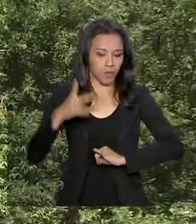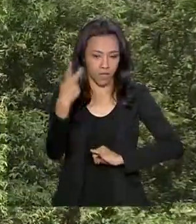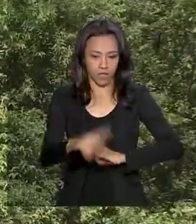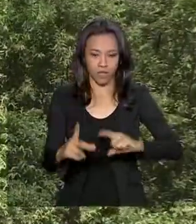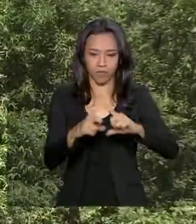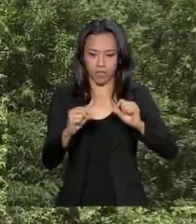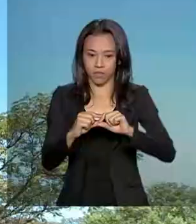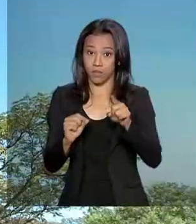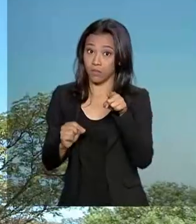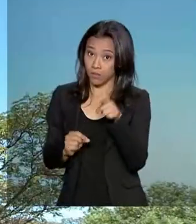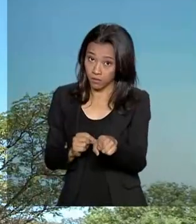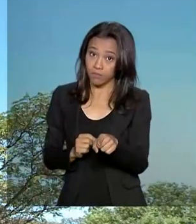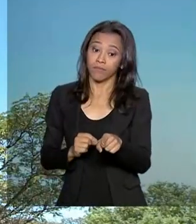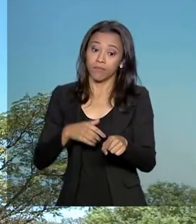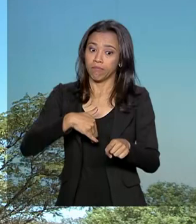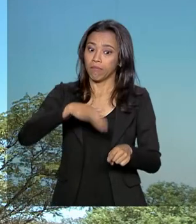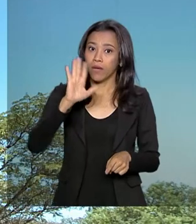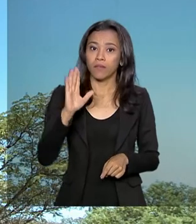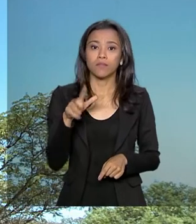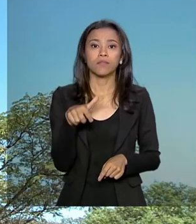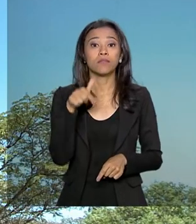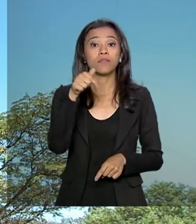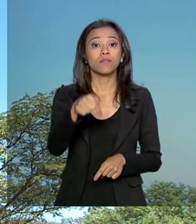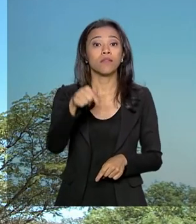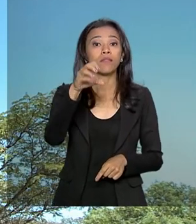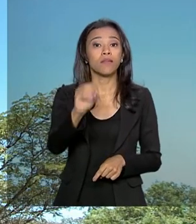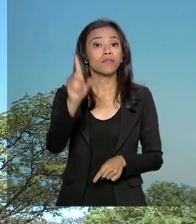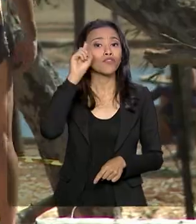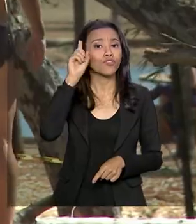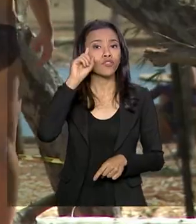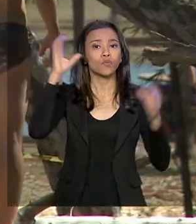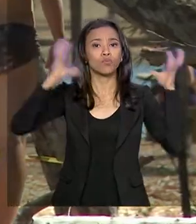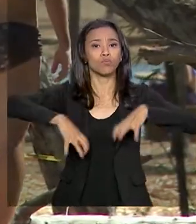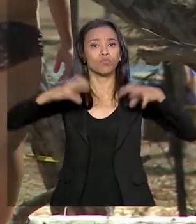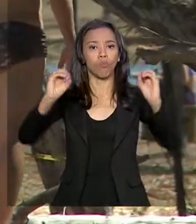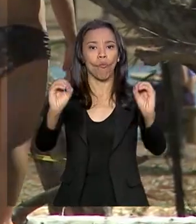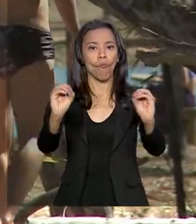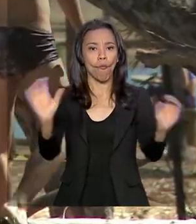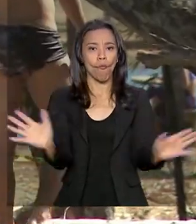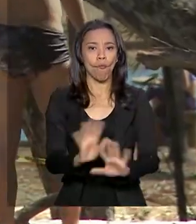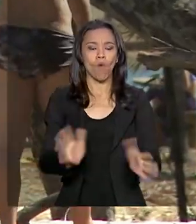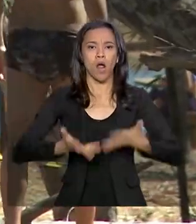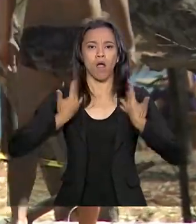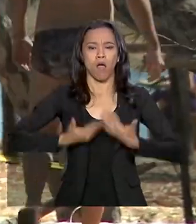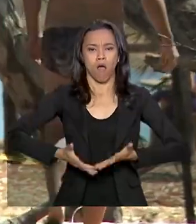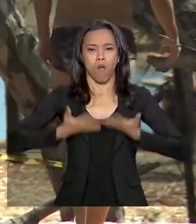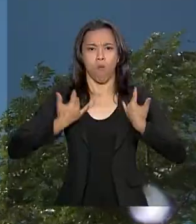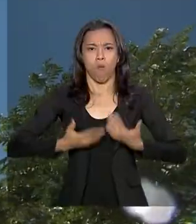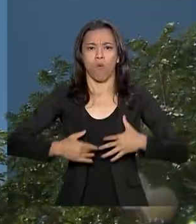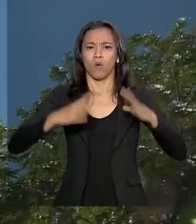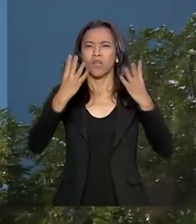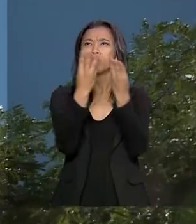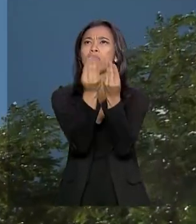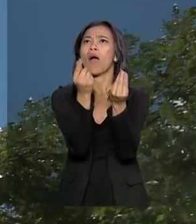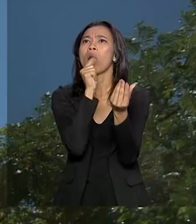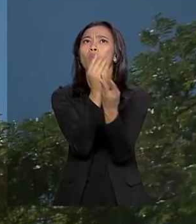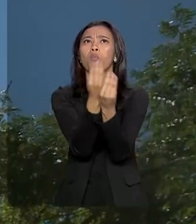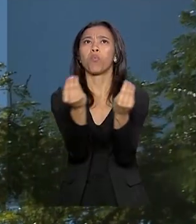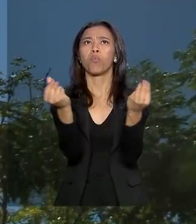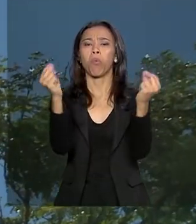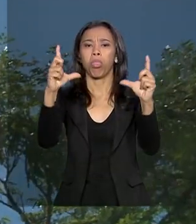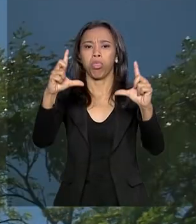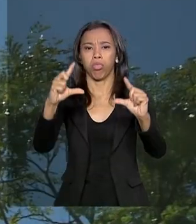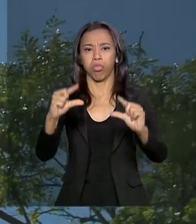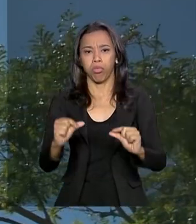Federal, por exemplo, são mais de 70 dias de seca. O calor e a baixa umidade do ar registrados na